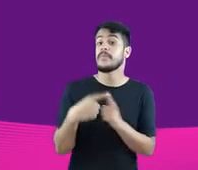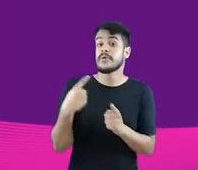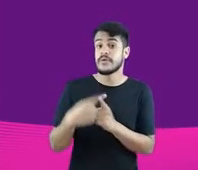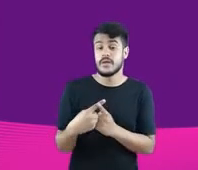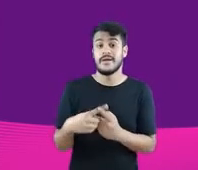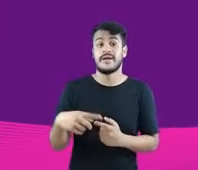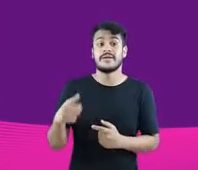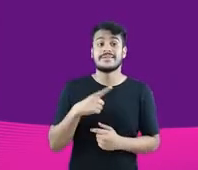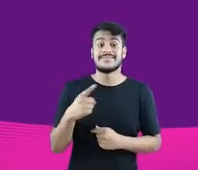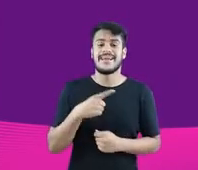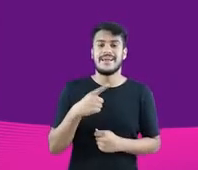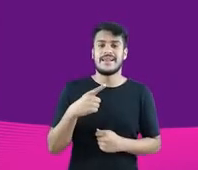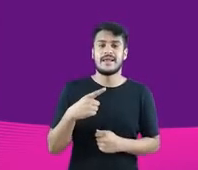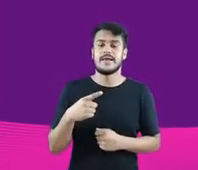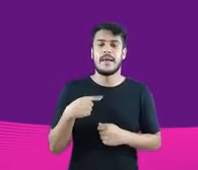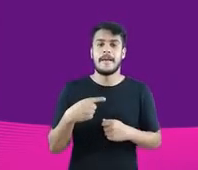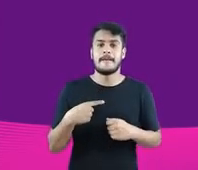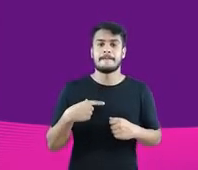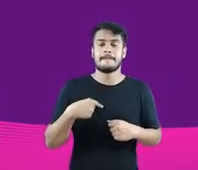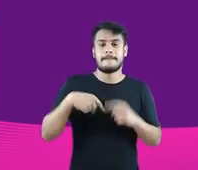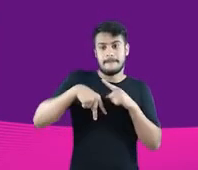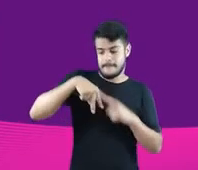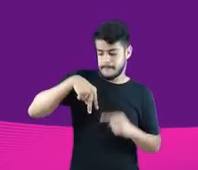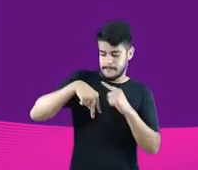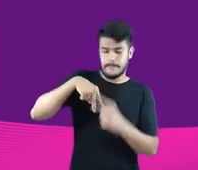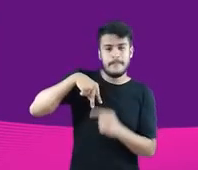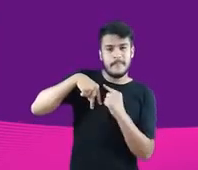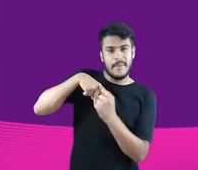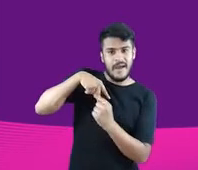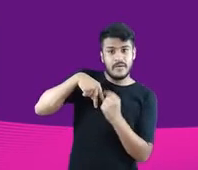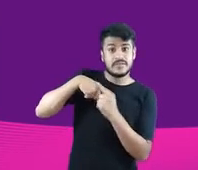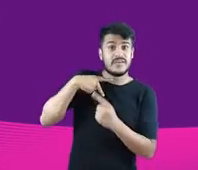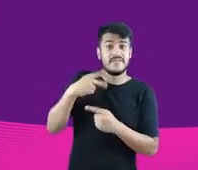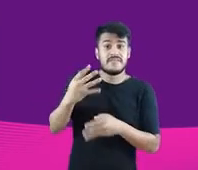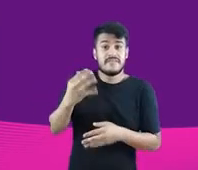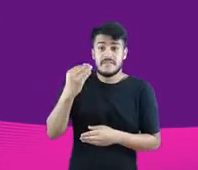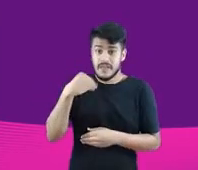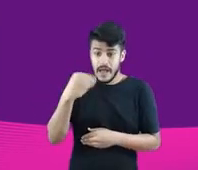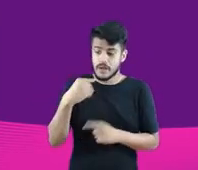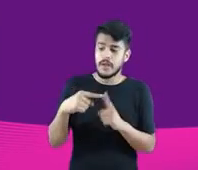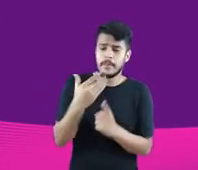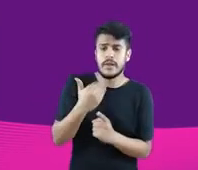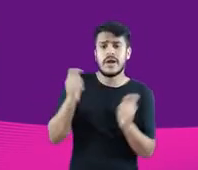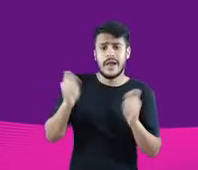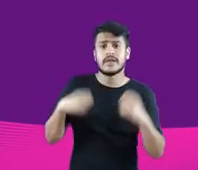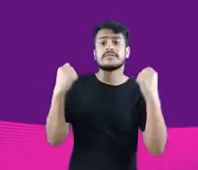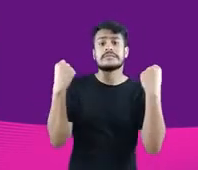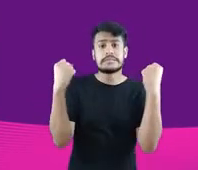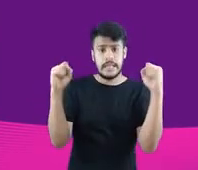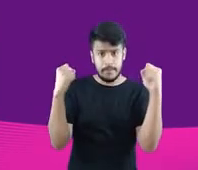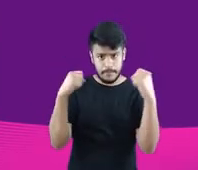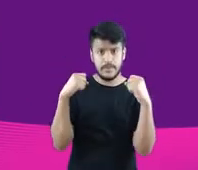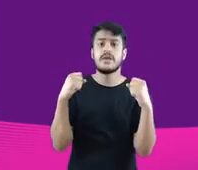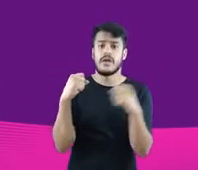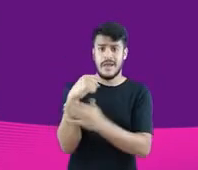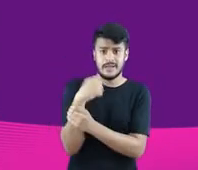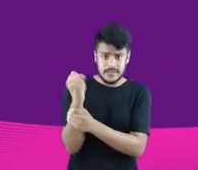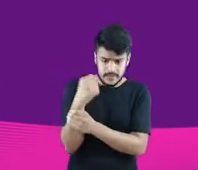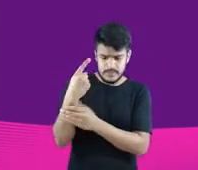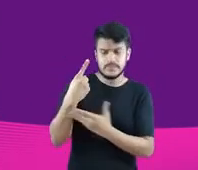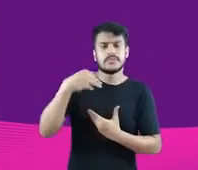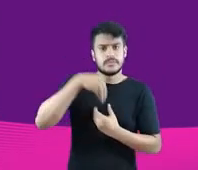pélvico, e aí é recomendado principalmente fisioterapia, exercícios pélvicos, o ideal é que seja feito de fato com